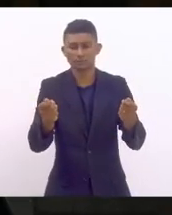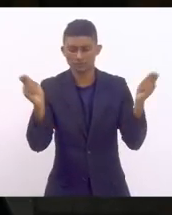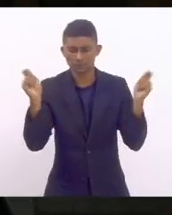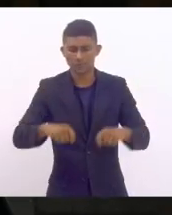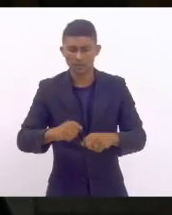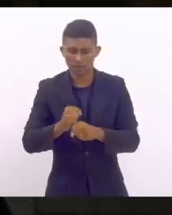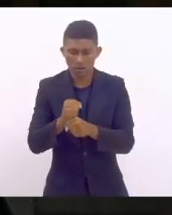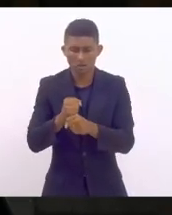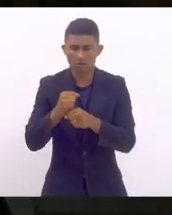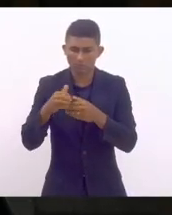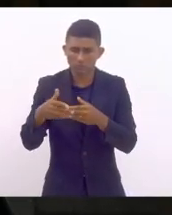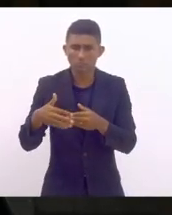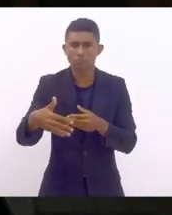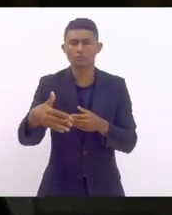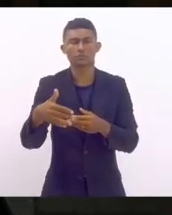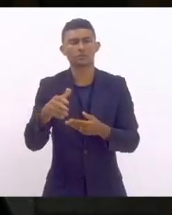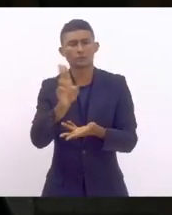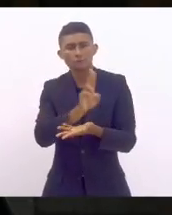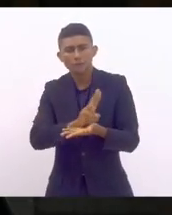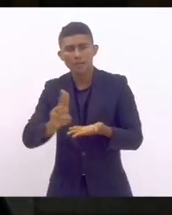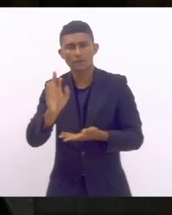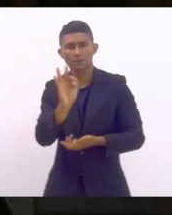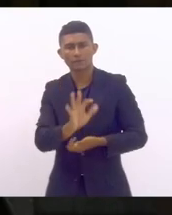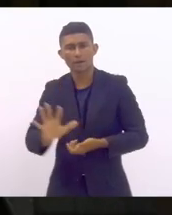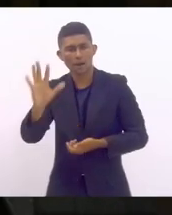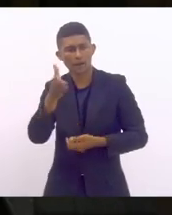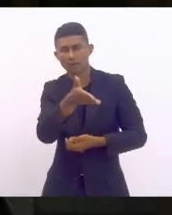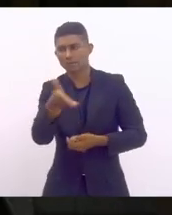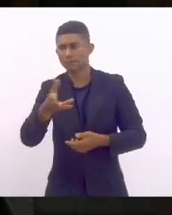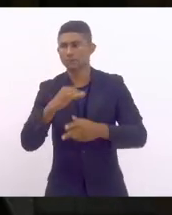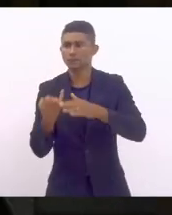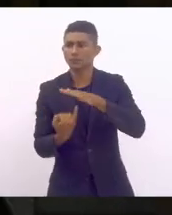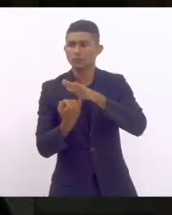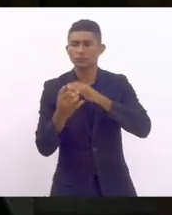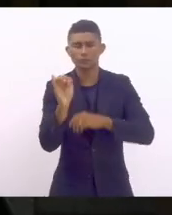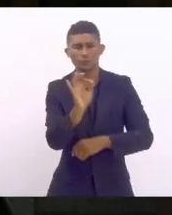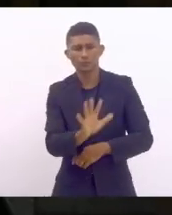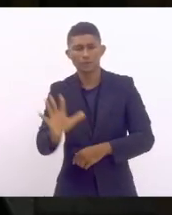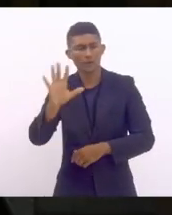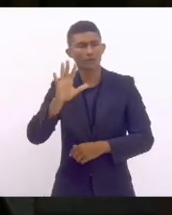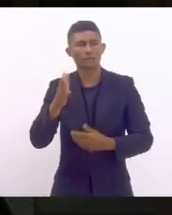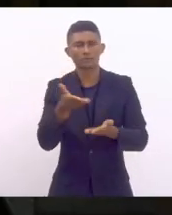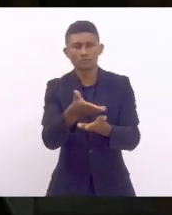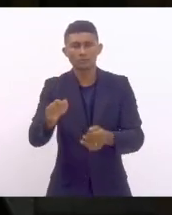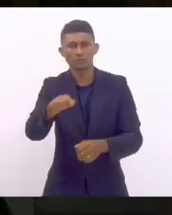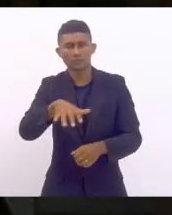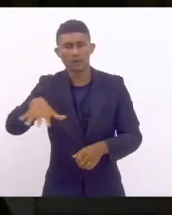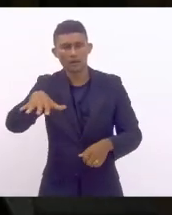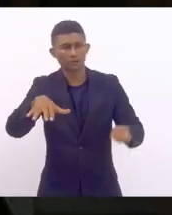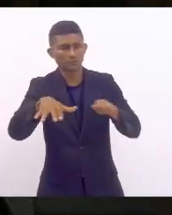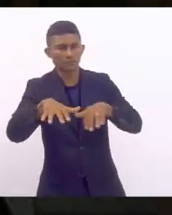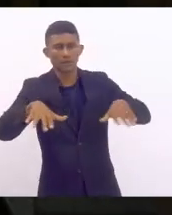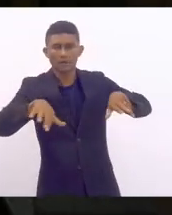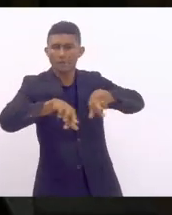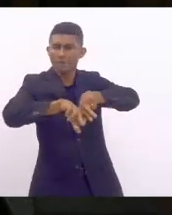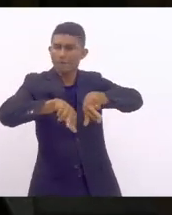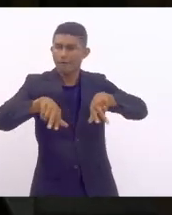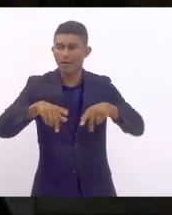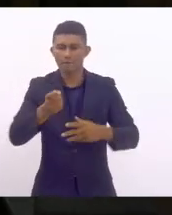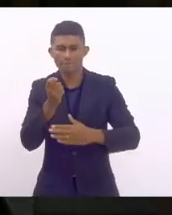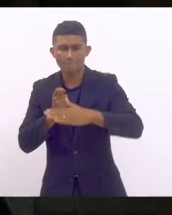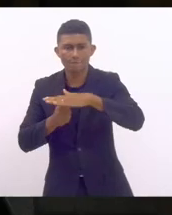então investir nas nossas universidades federais e os outros institutos federais tá de várias áreas do conhecimento aquele apresentador Rio de Janeiro